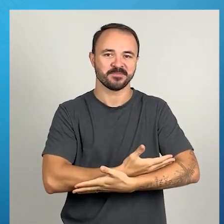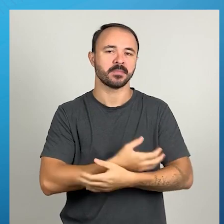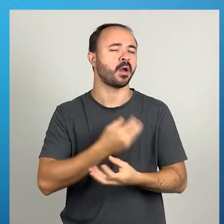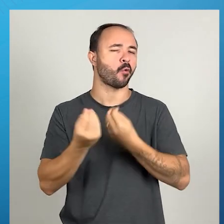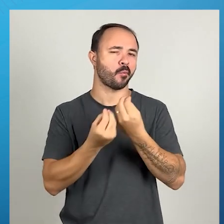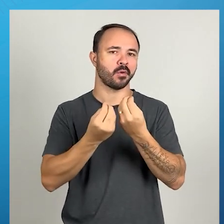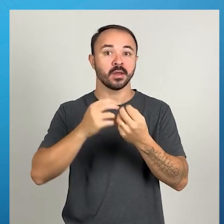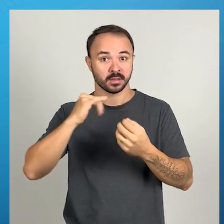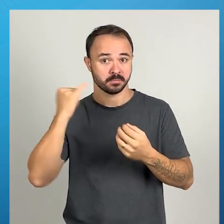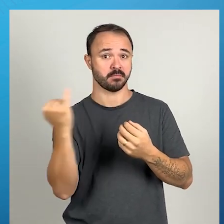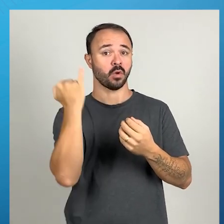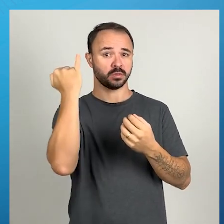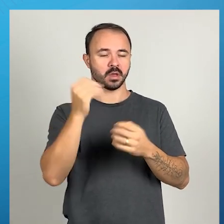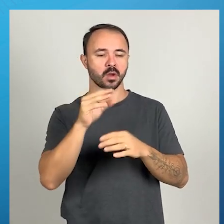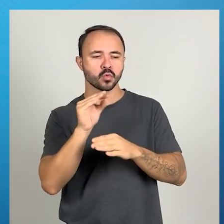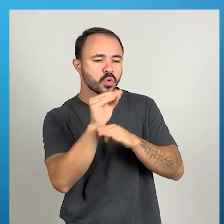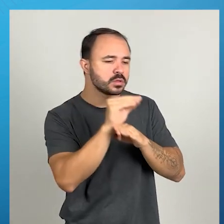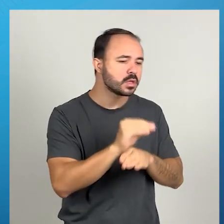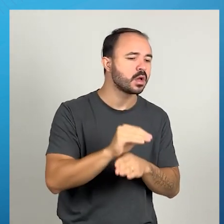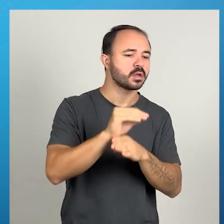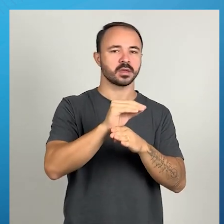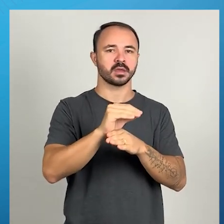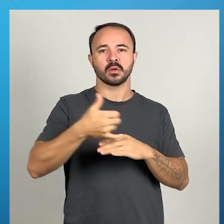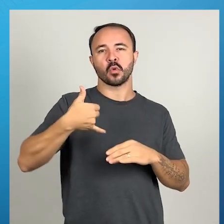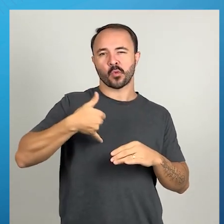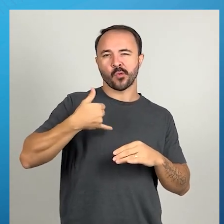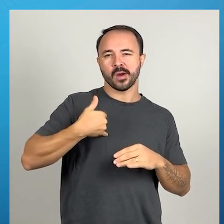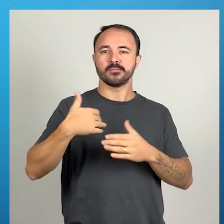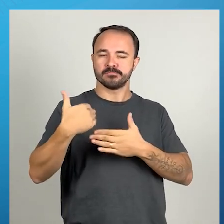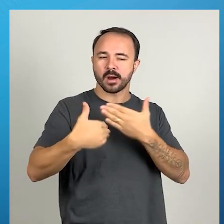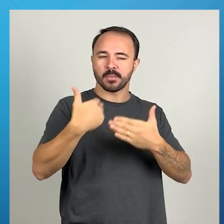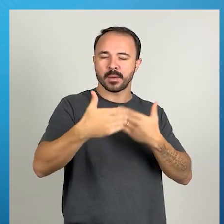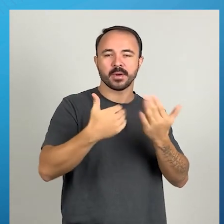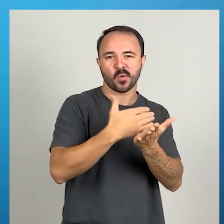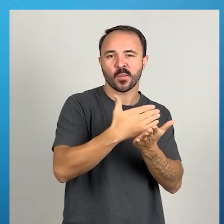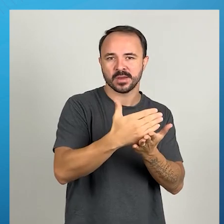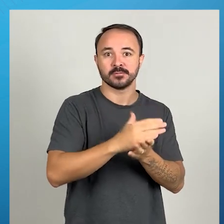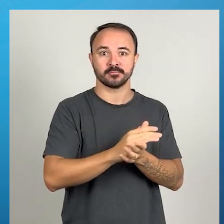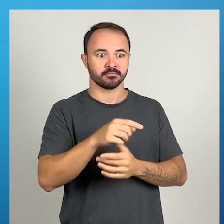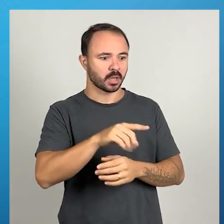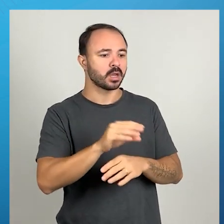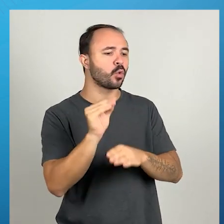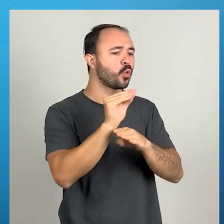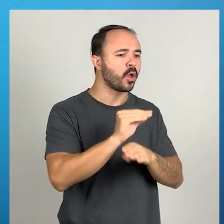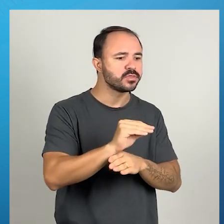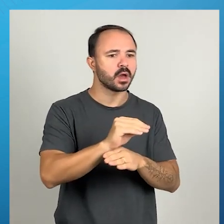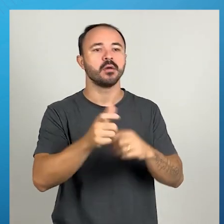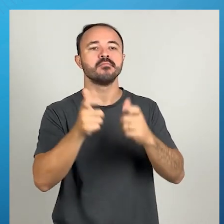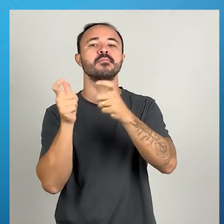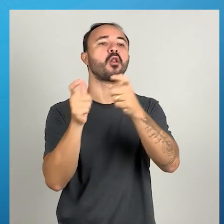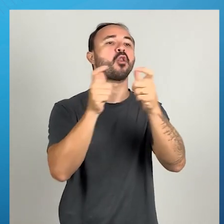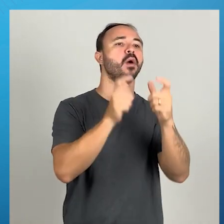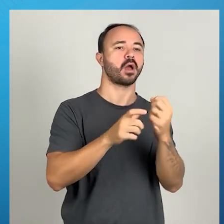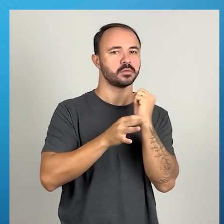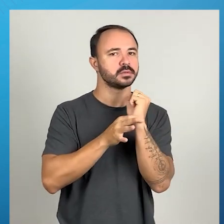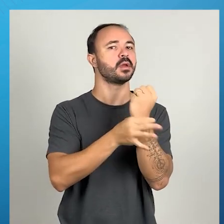muito cuidado com as crianças, né? Principalmente nos primeiros anos de vida, para que essas crianças elas possam estar seguras, né? Viver em um ambiente seguro